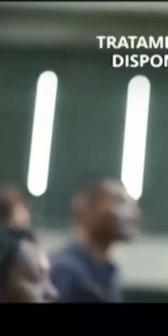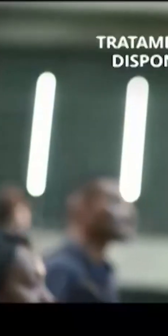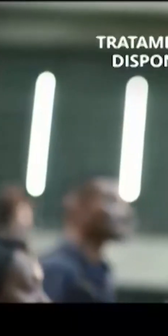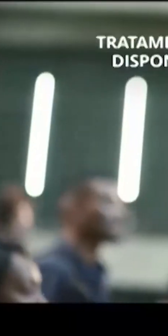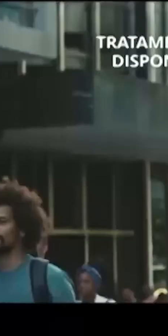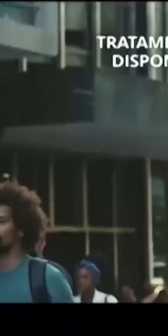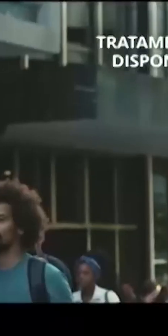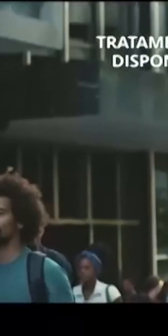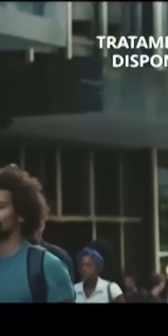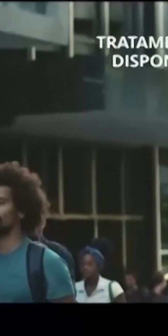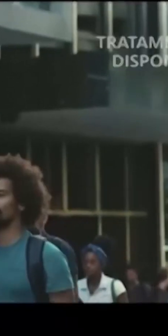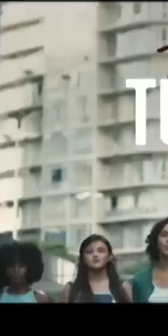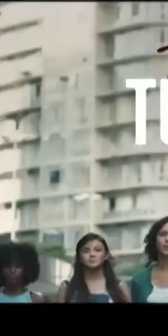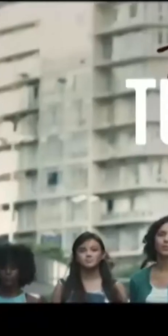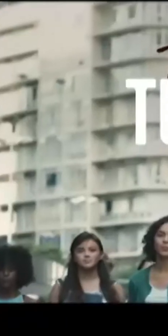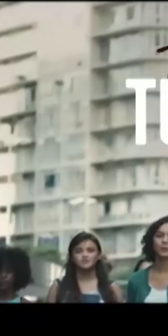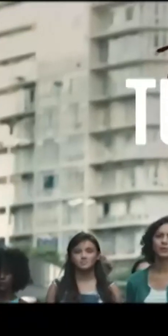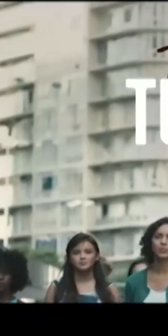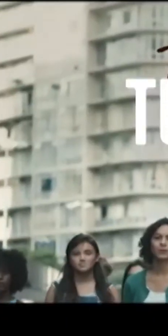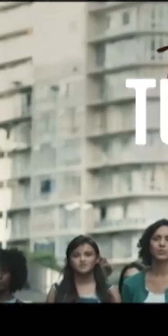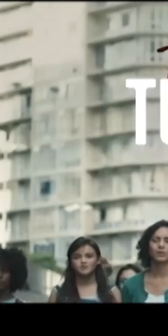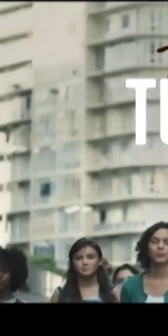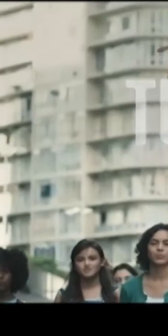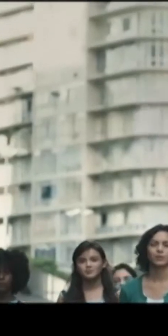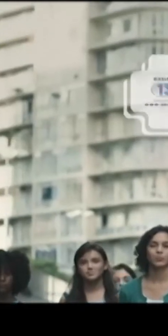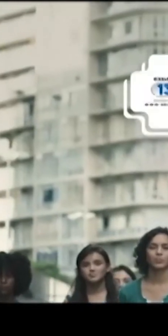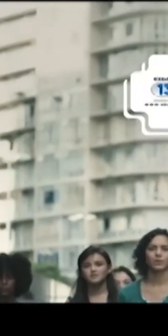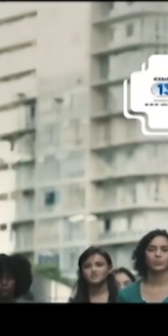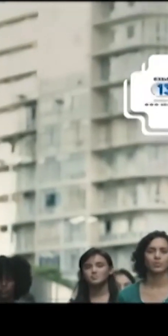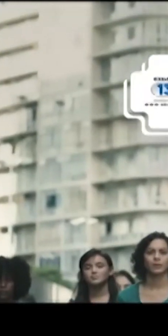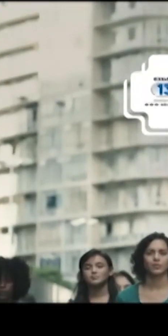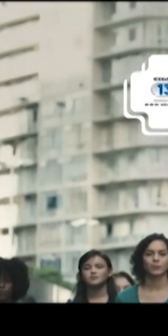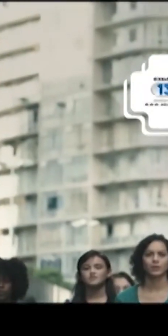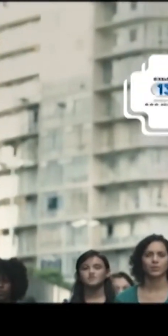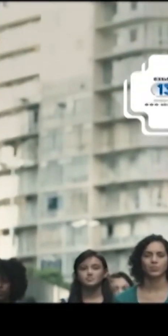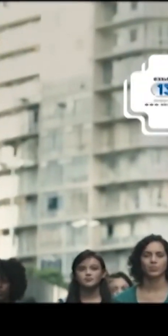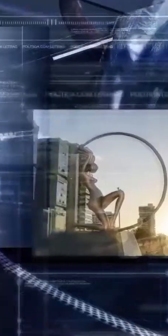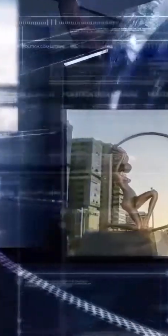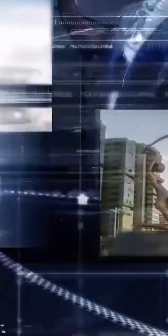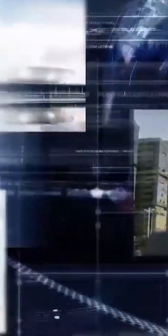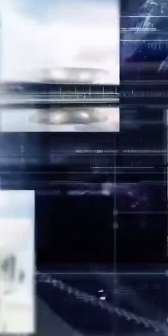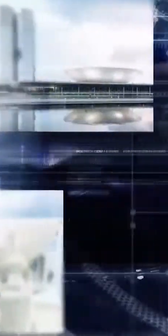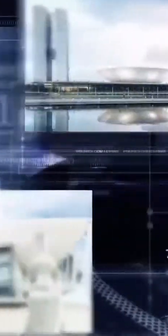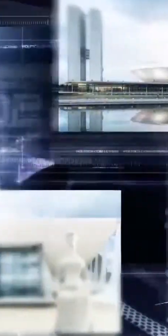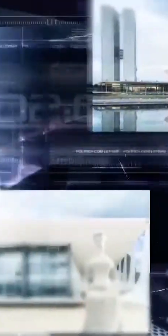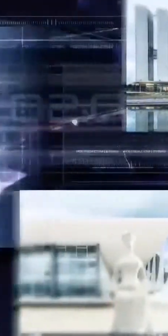saúde. Pode ser tuberculose e o tratamento precisa ser feito até o fim.